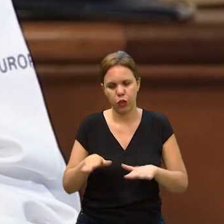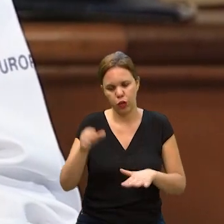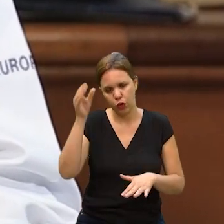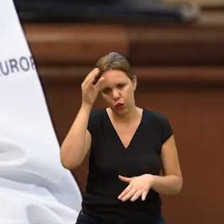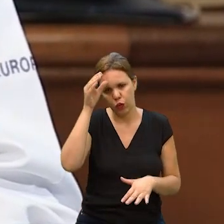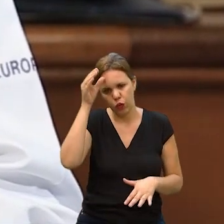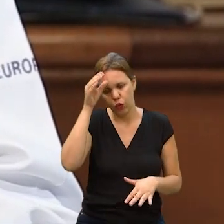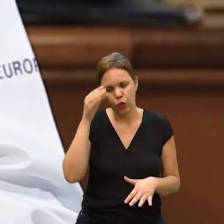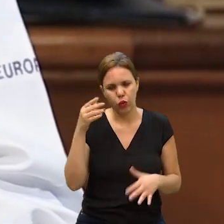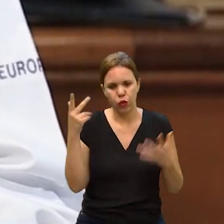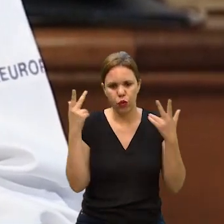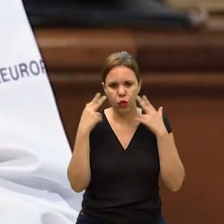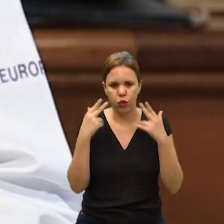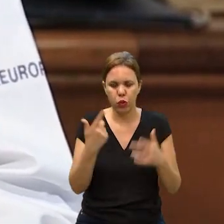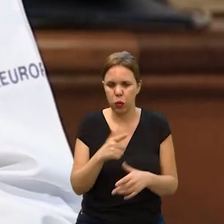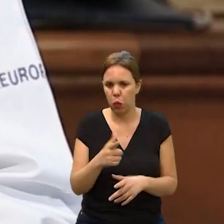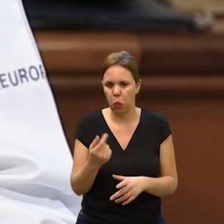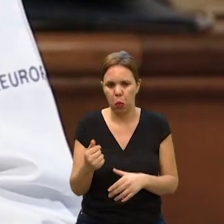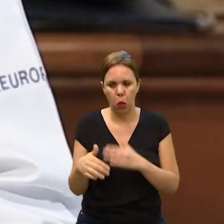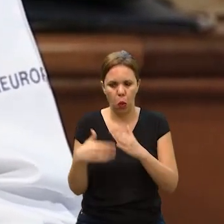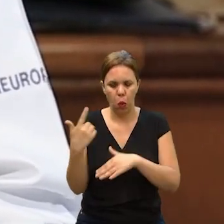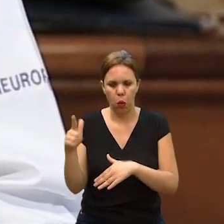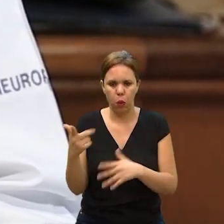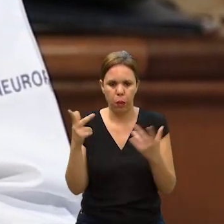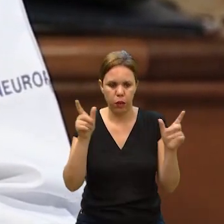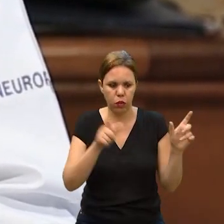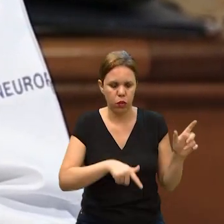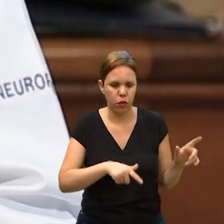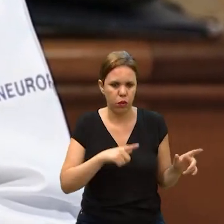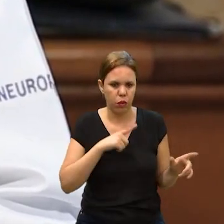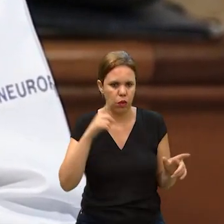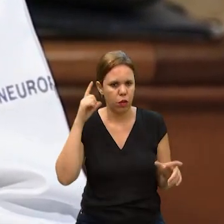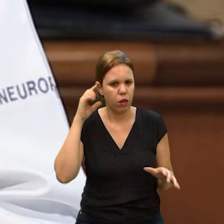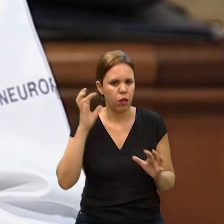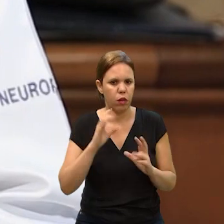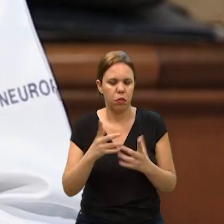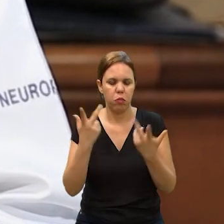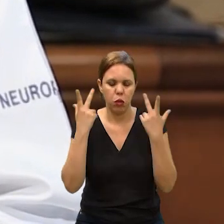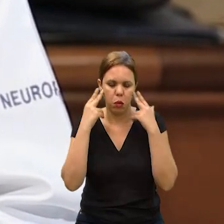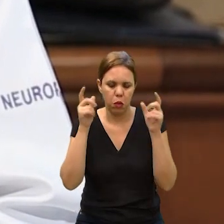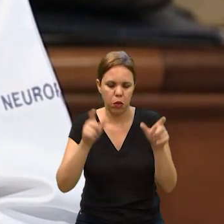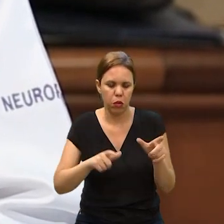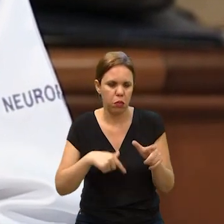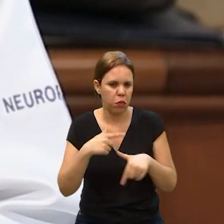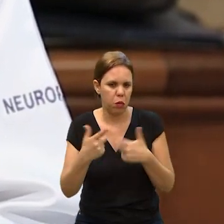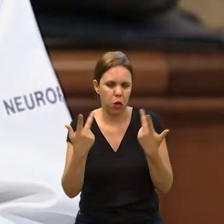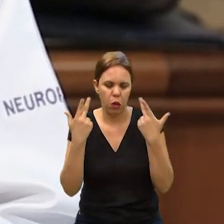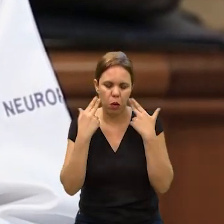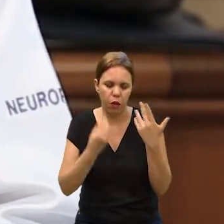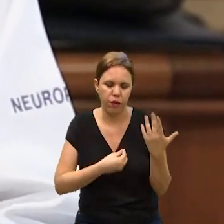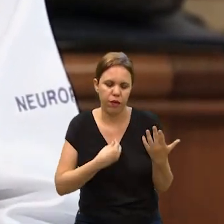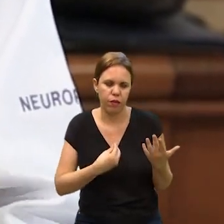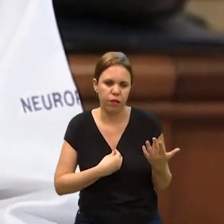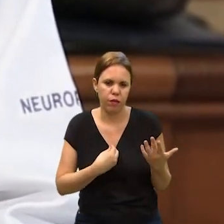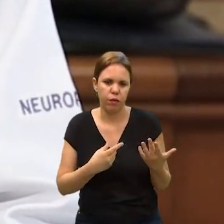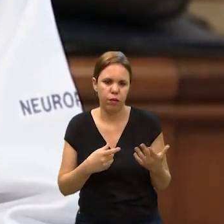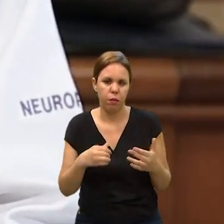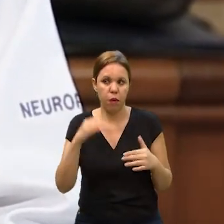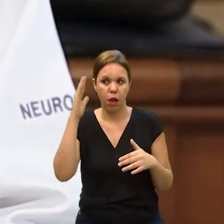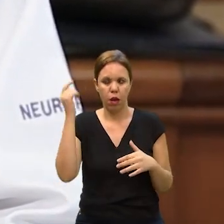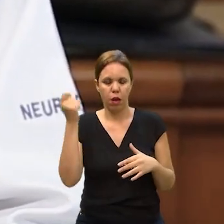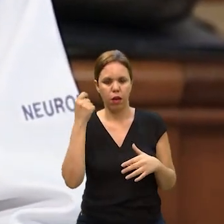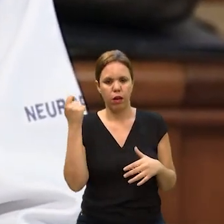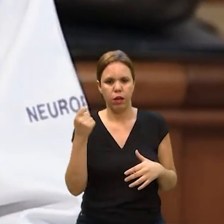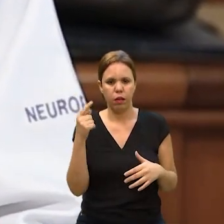e um cognitivo normal, não tiver outro envolvimento, uma pessoa pode ter paralisia cerebral e ser totalmente normal e produtiva. Quanto maior